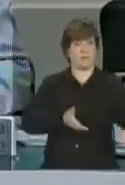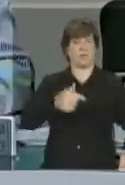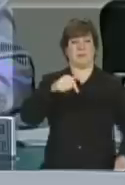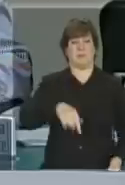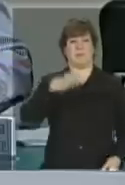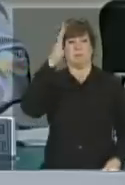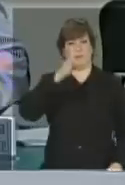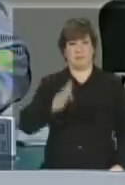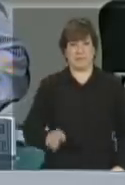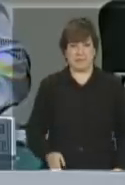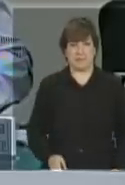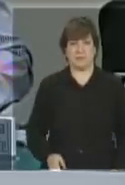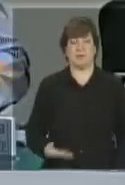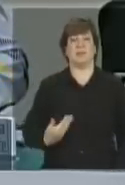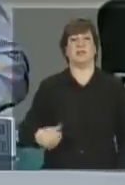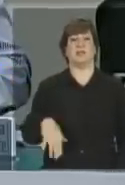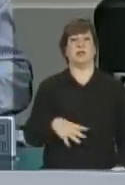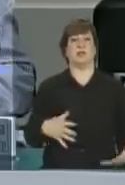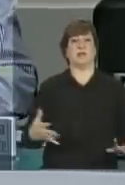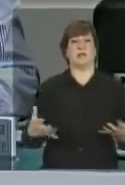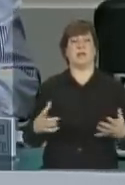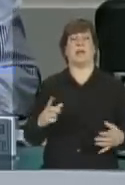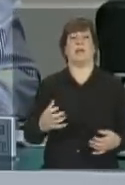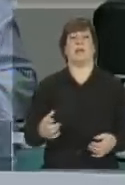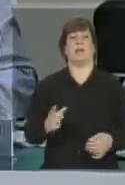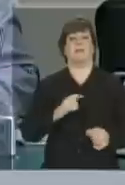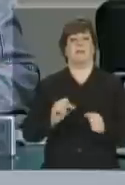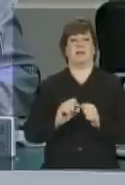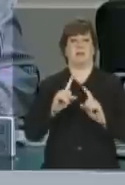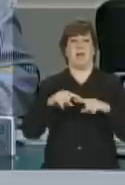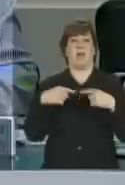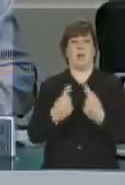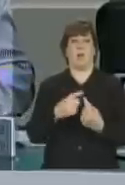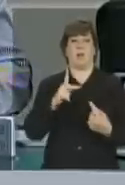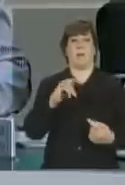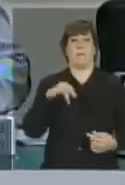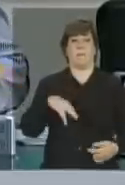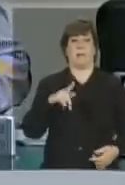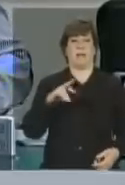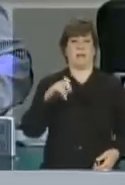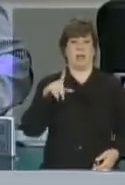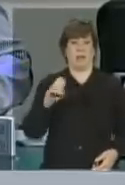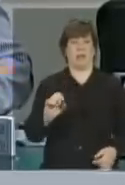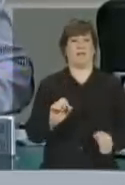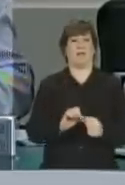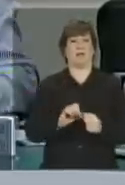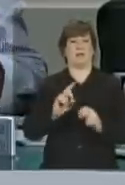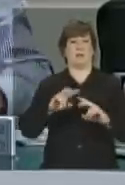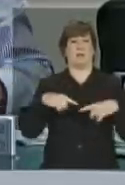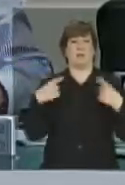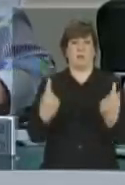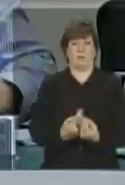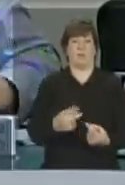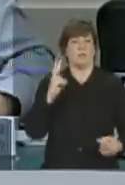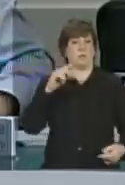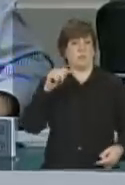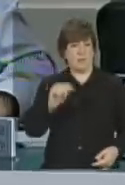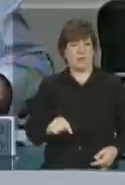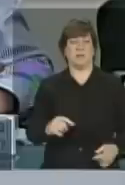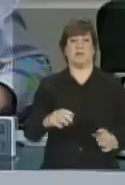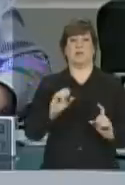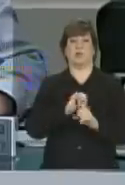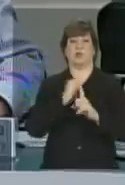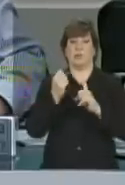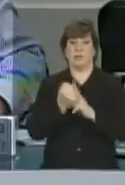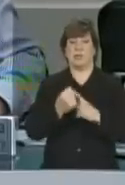nós estamos querendo, vamos negociar hoje, ter uma reunião com o Pinguelli para fazer uma reunião, uma grande reunião do Fórum Brasileiro de Mudança do Clima. Ou seja, a sociedade debater o clima